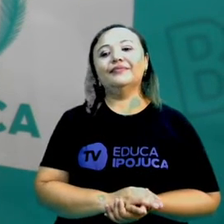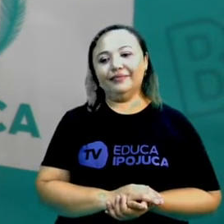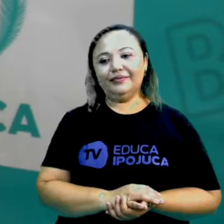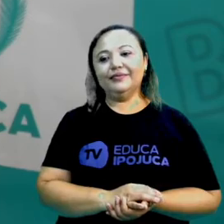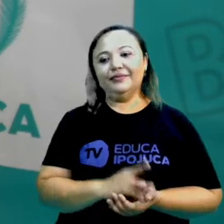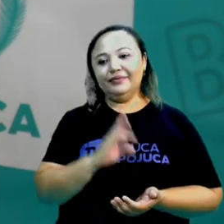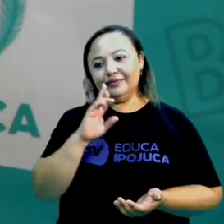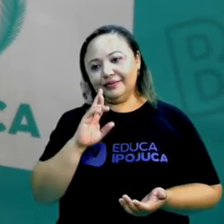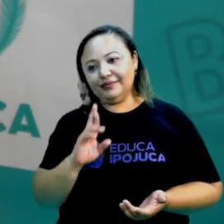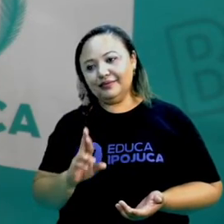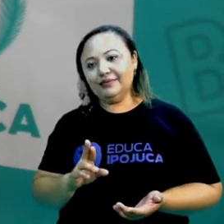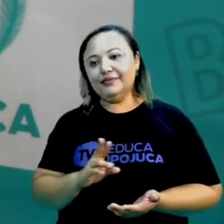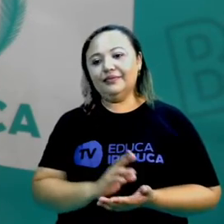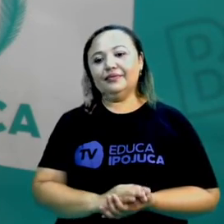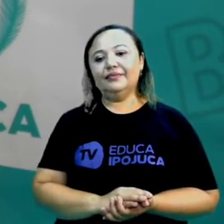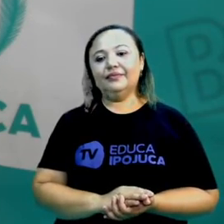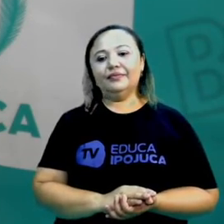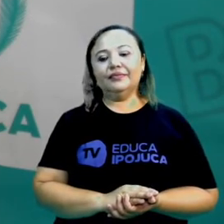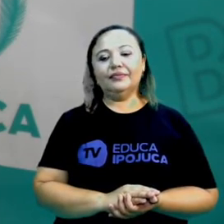resultado da adição.